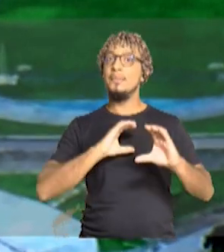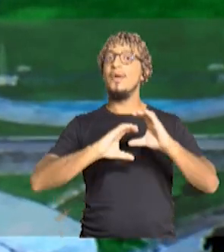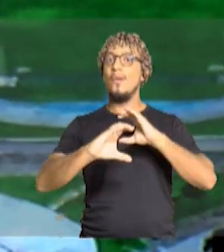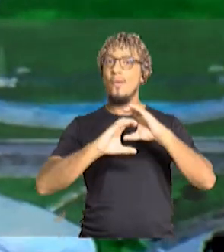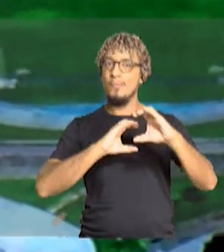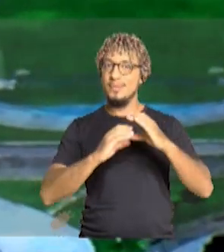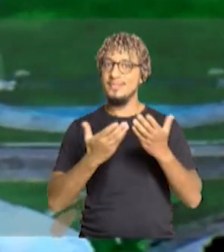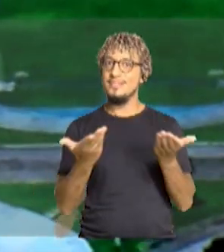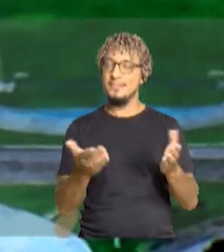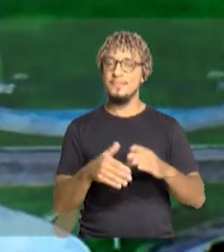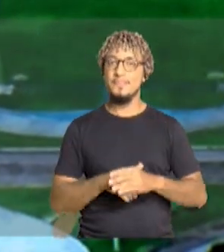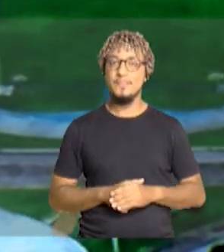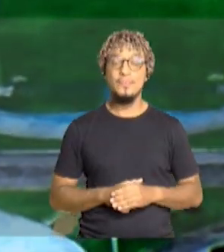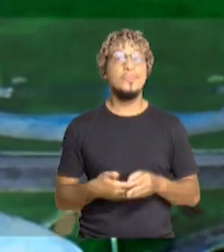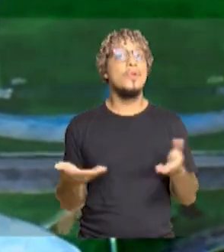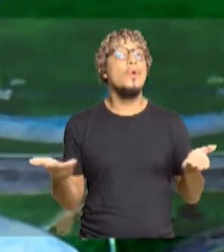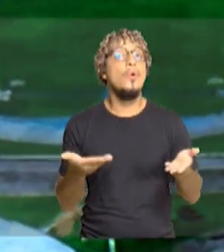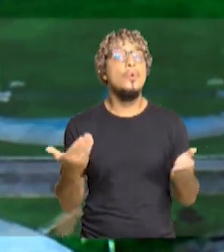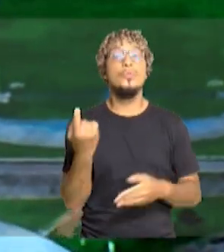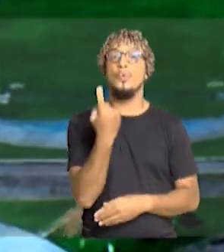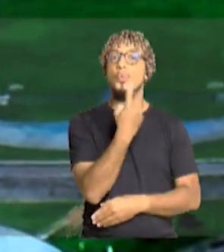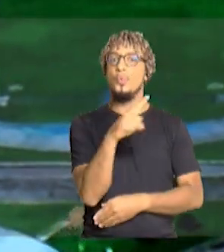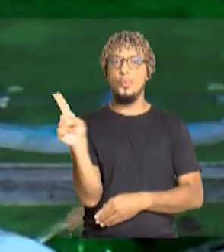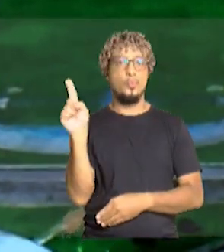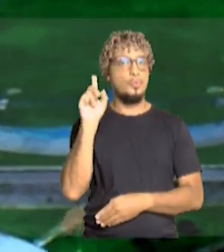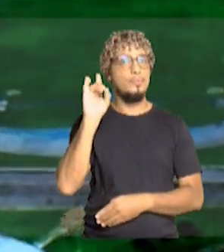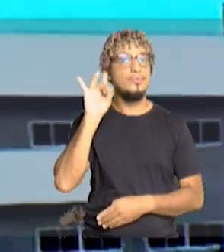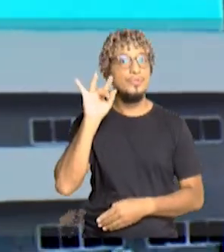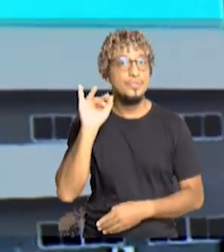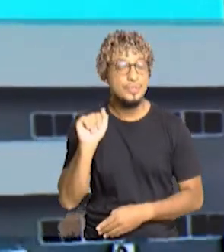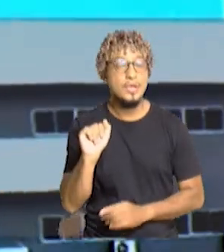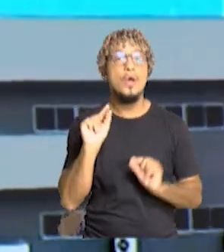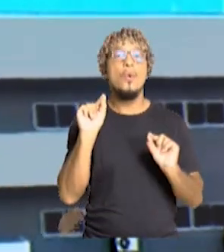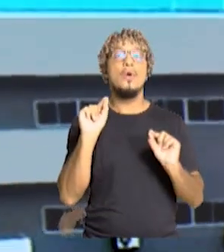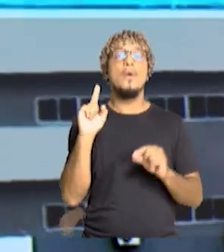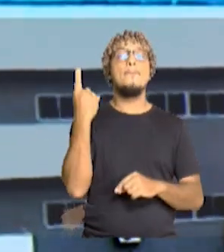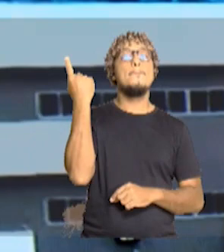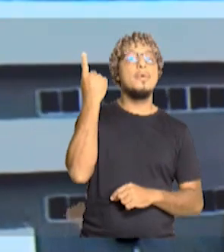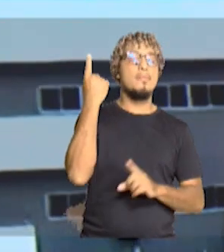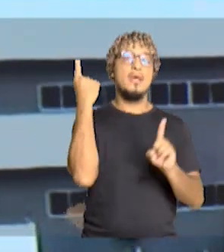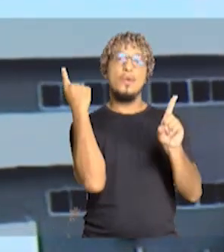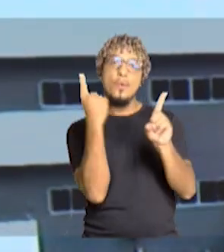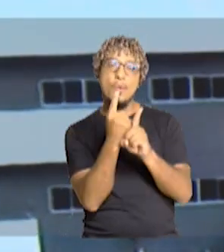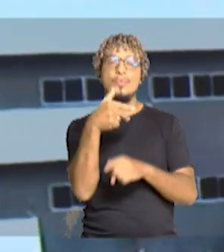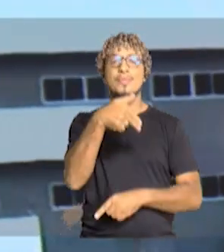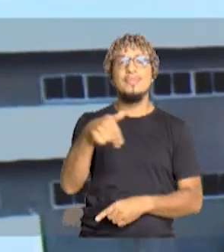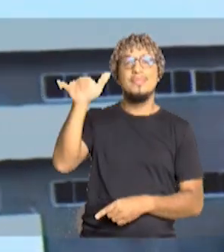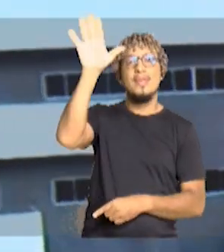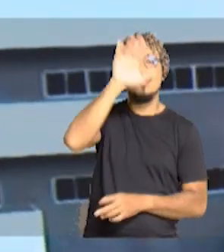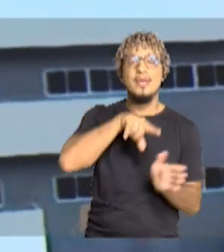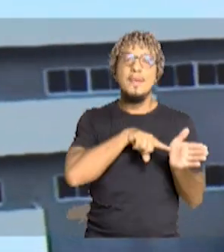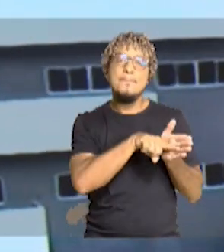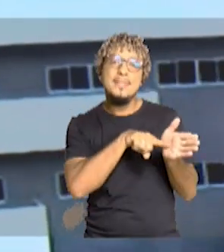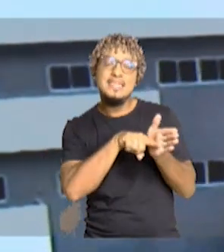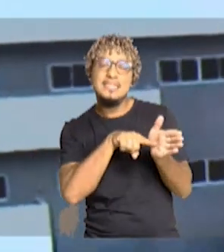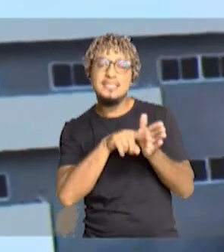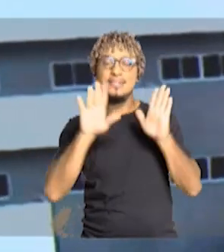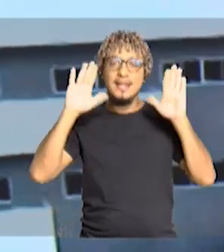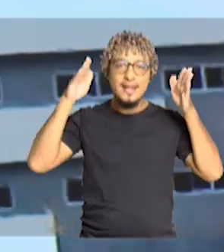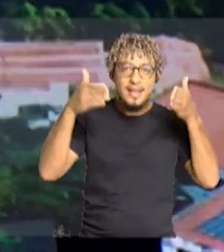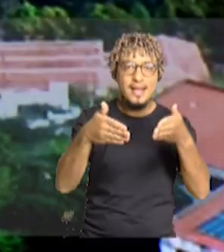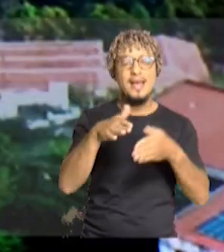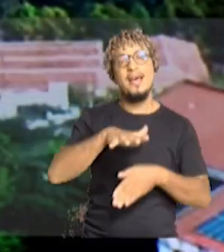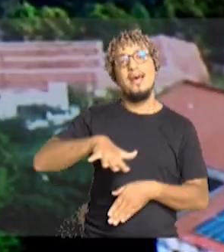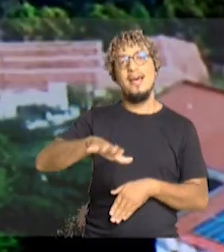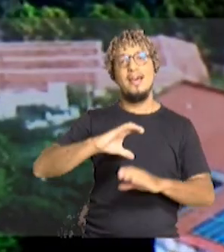comunicação né bom gente hoje é o último dia do primeiro encontro nacional em pesquisa aplicada na área de comunicação